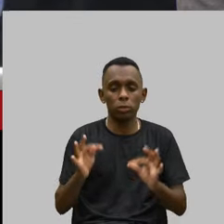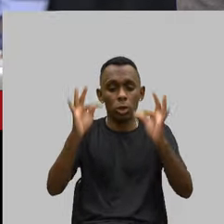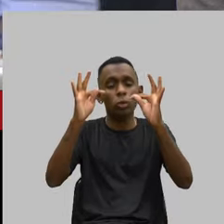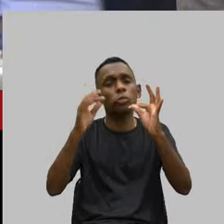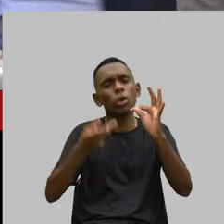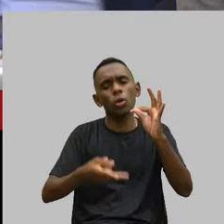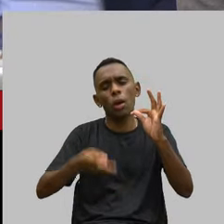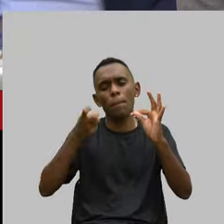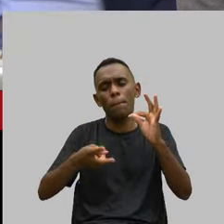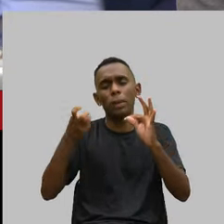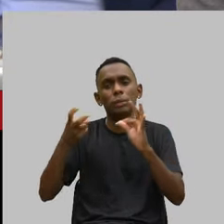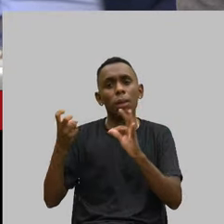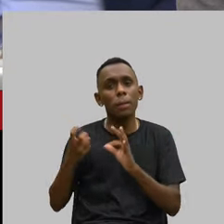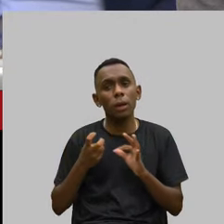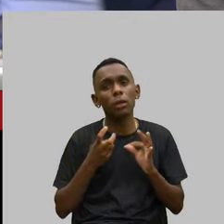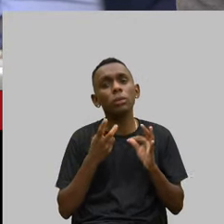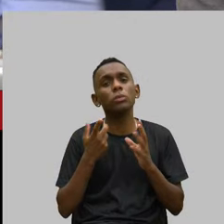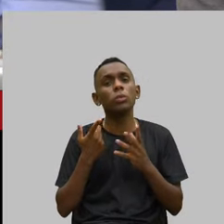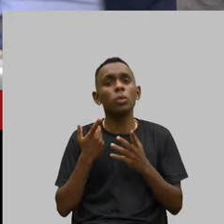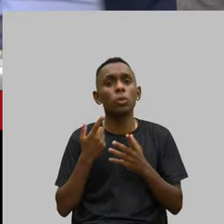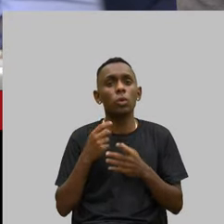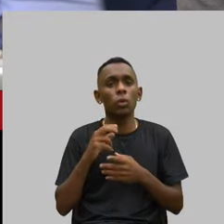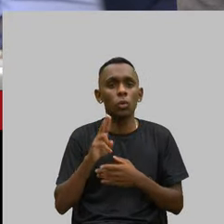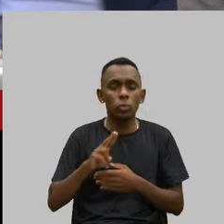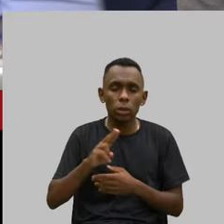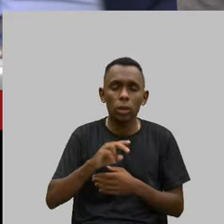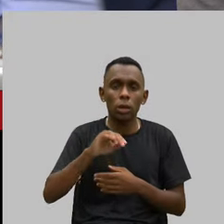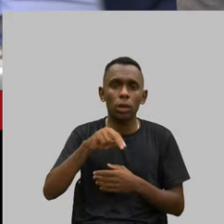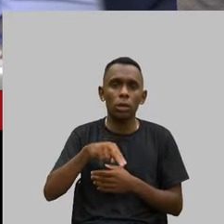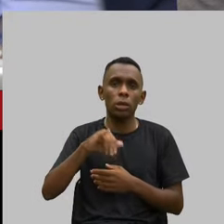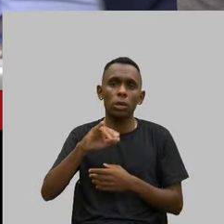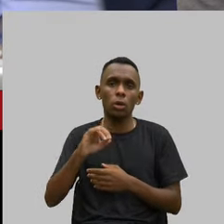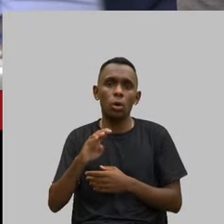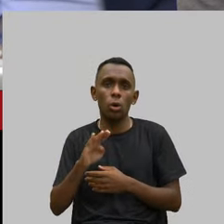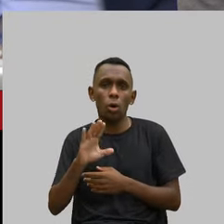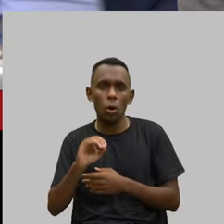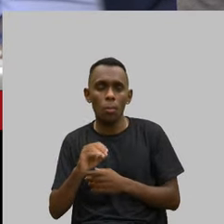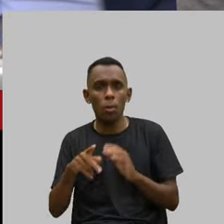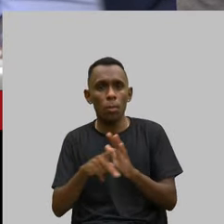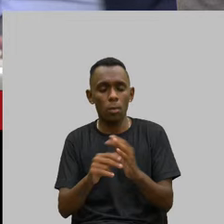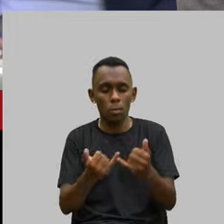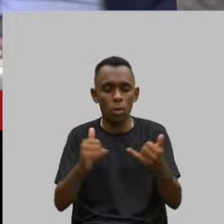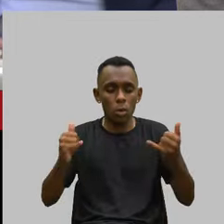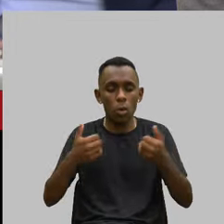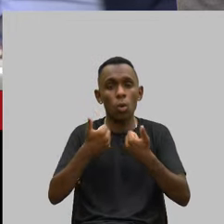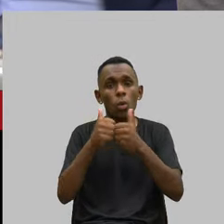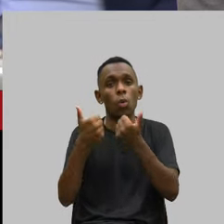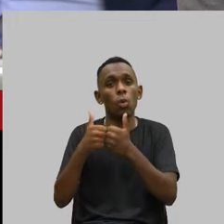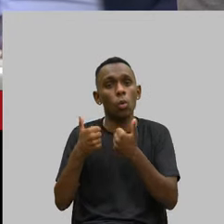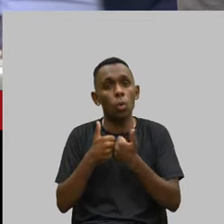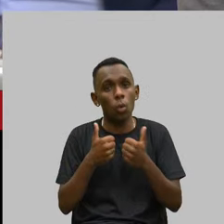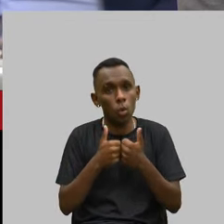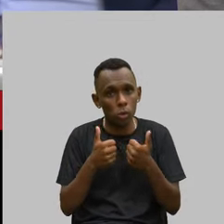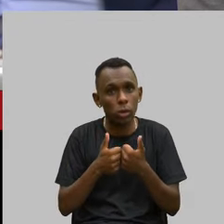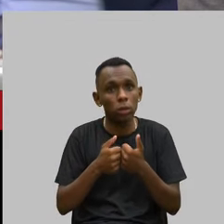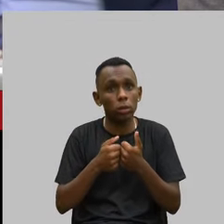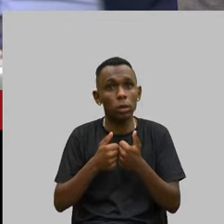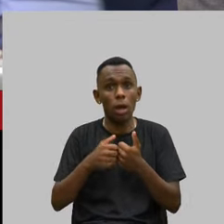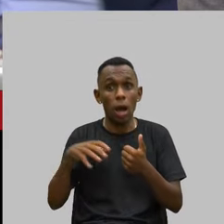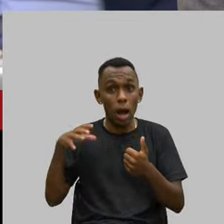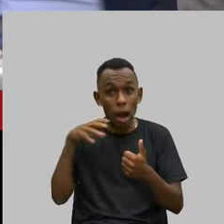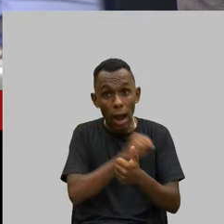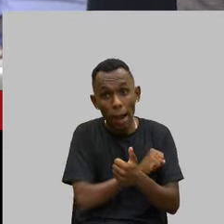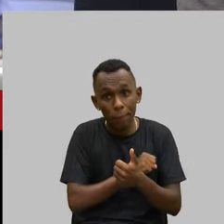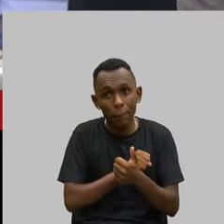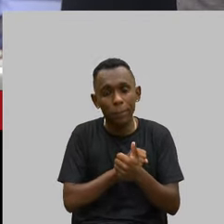percebendo né a utilização do nióbio para as baterias de ônibus né que permite aquela aquela carga super rápida né